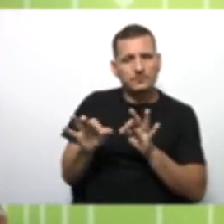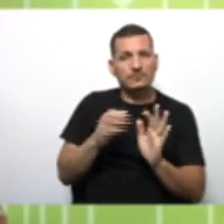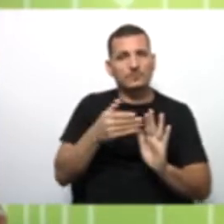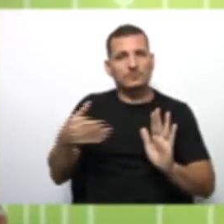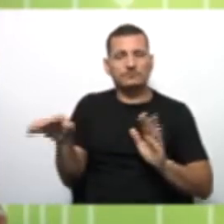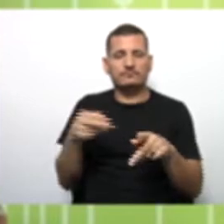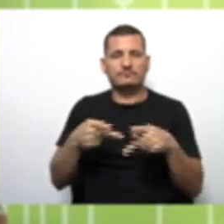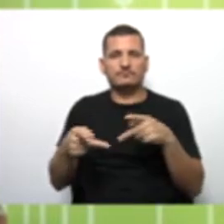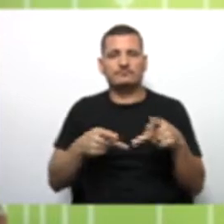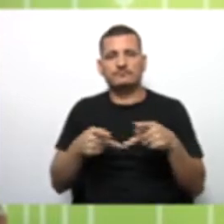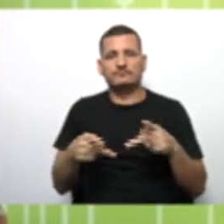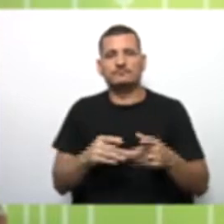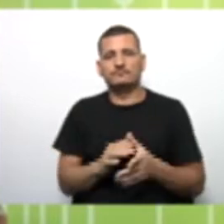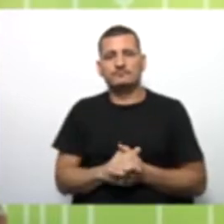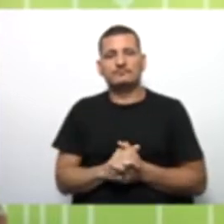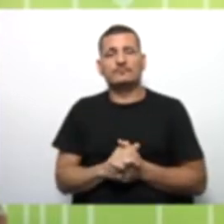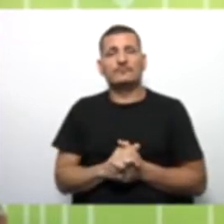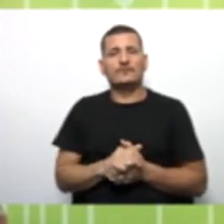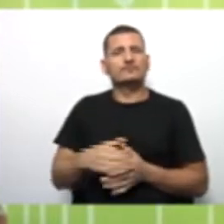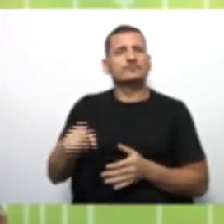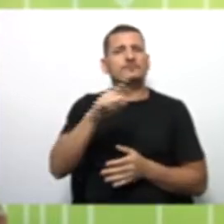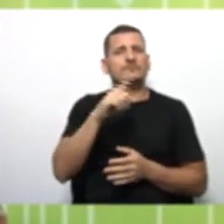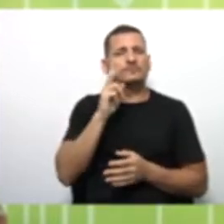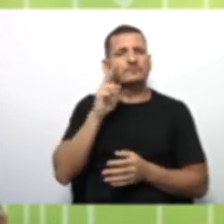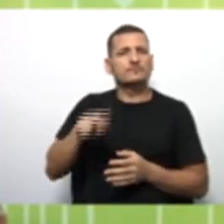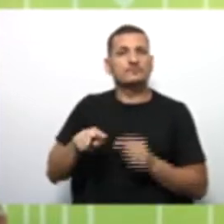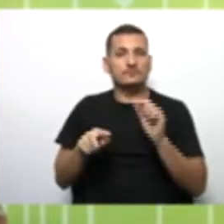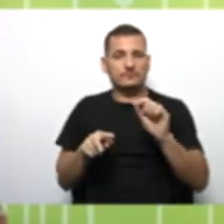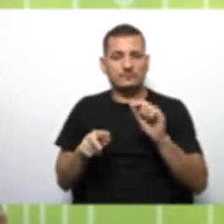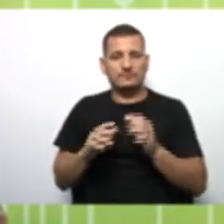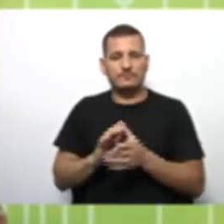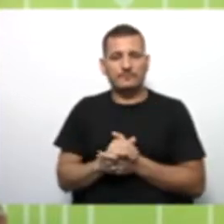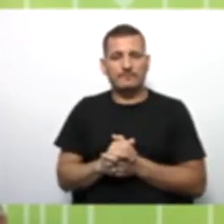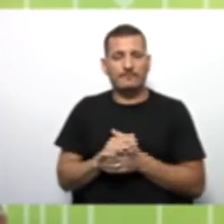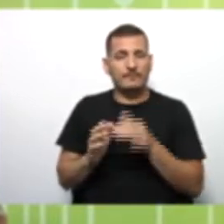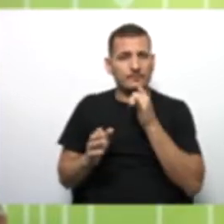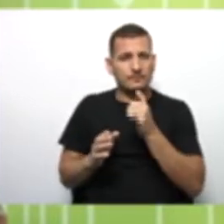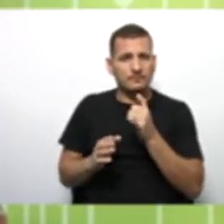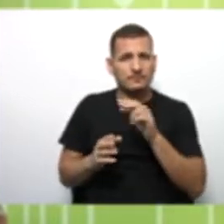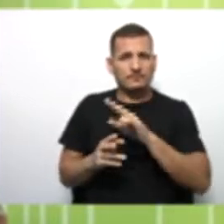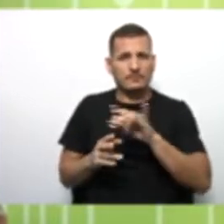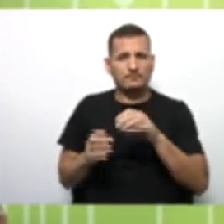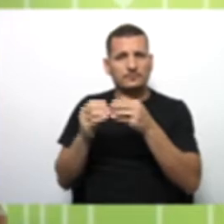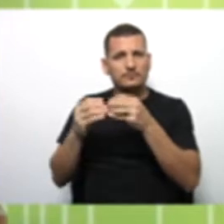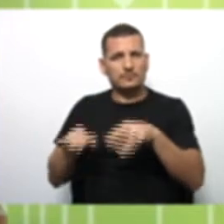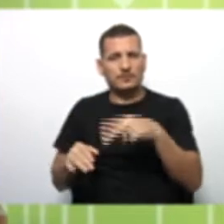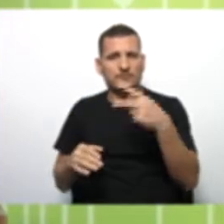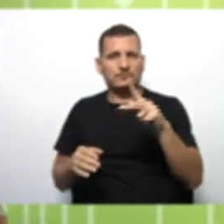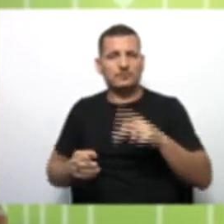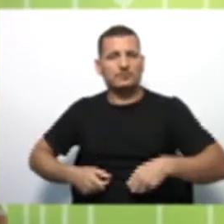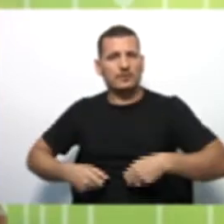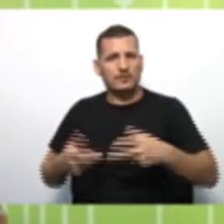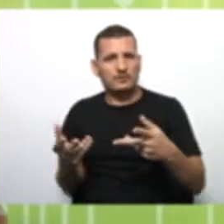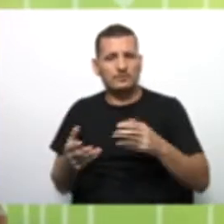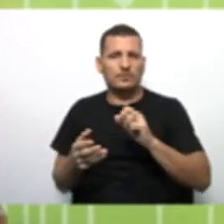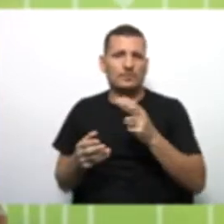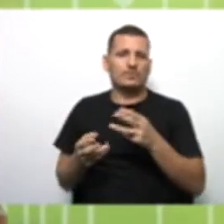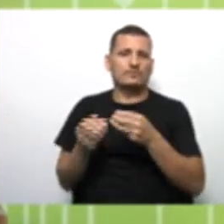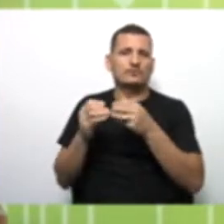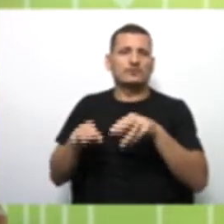projeto. Então o que você tem que ver? Você tem que ver se isso vai prejudicar lá o seu custo estimado, se isso vai prejudicar o